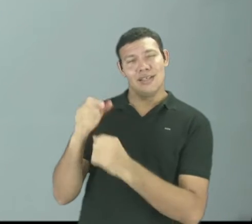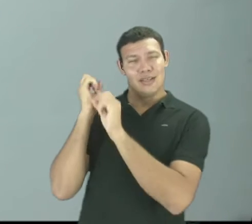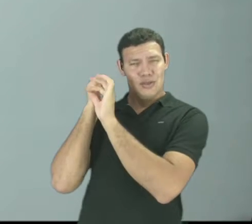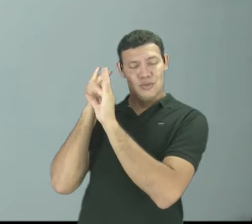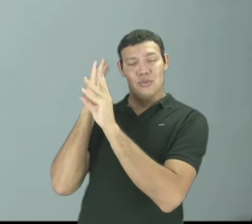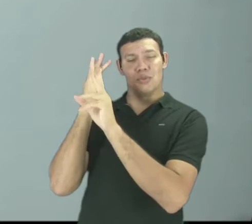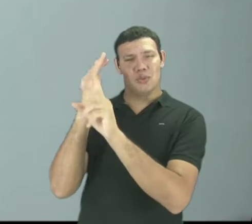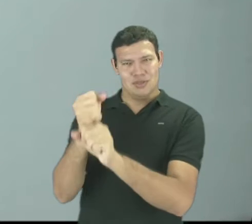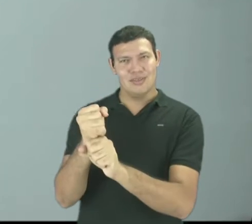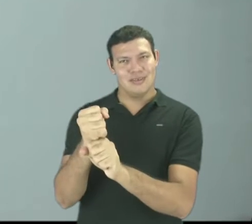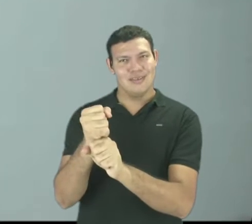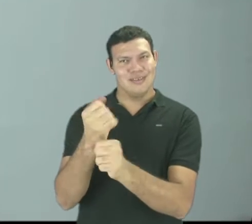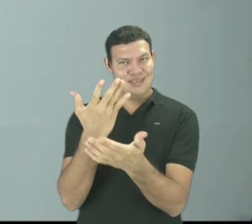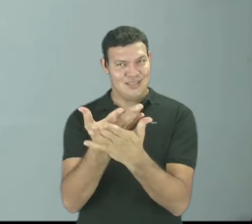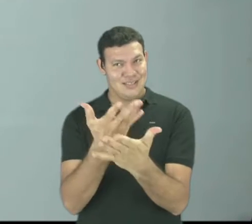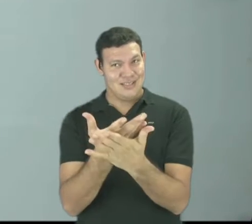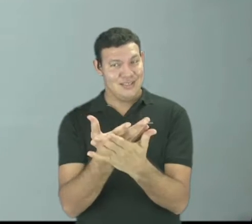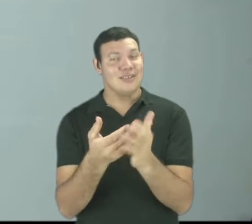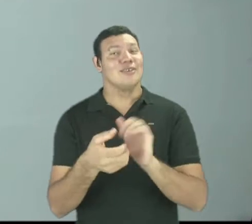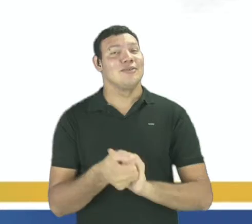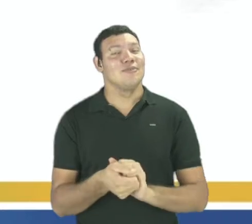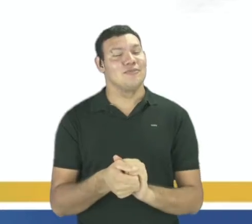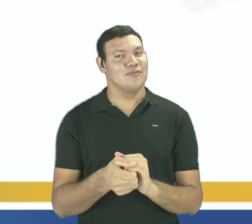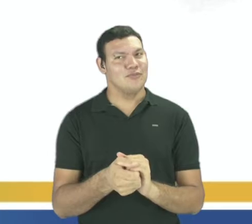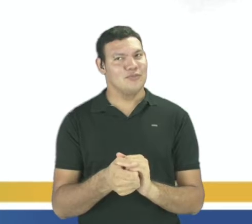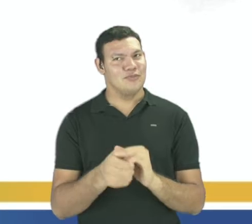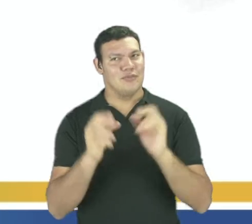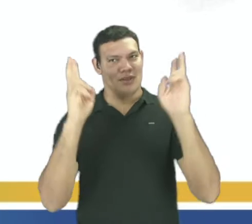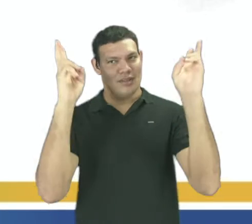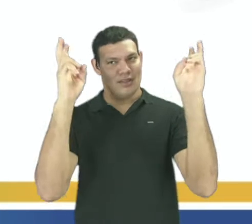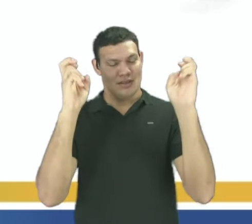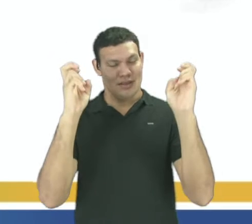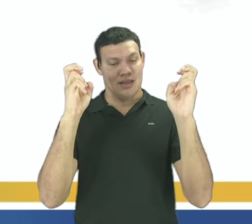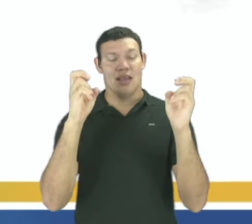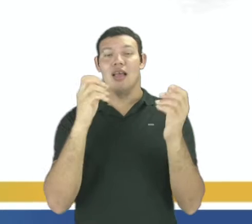universo dos advérbios. Estão prontos? Vamos lá.